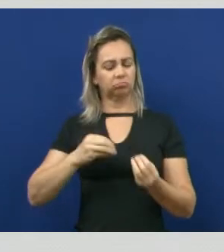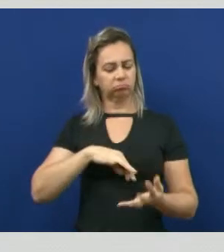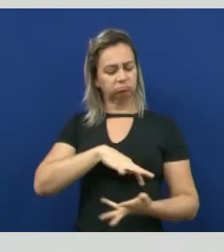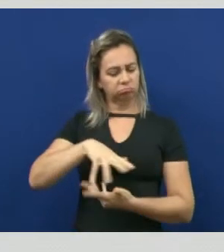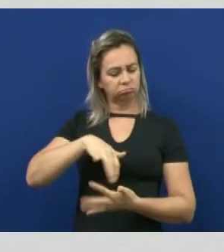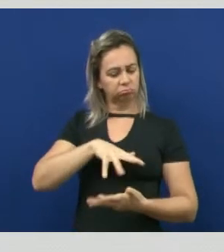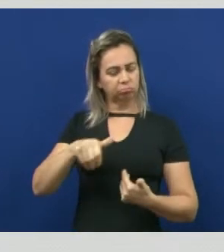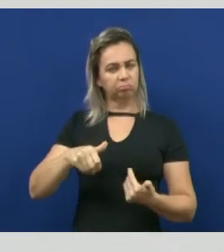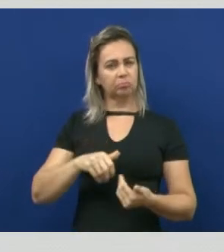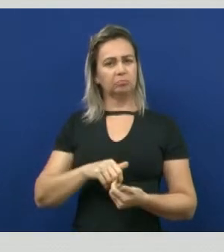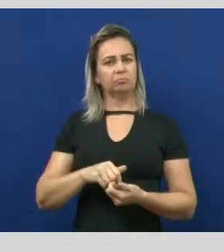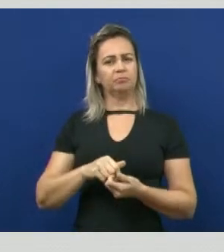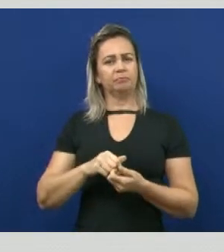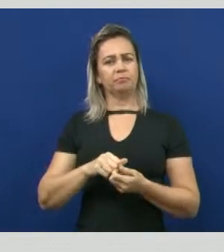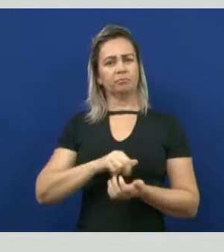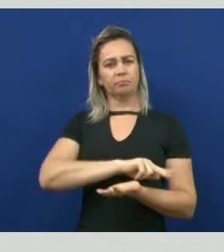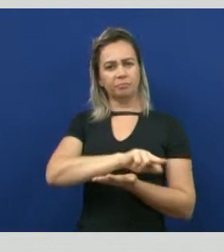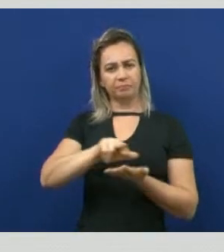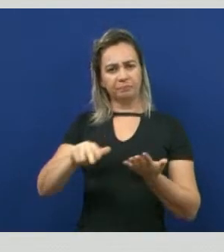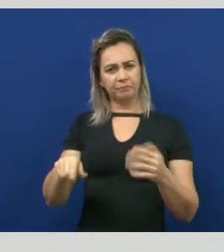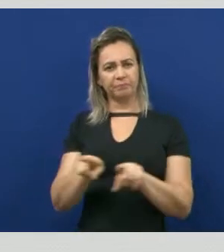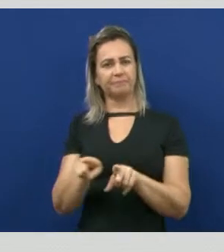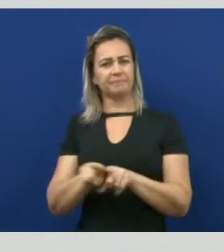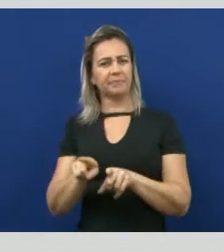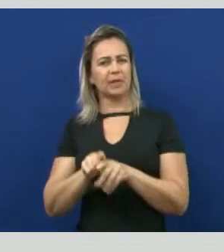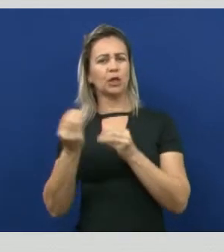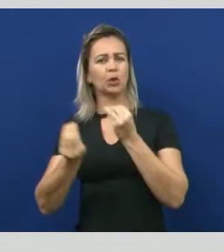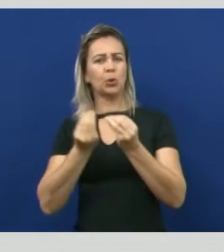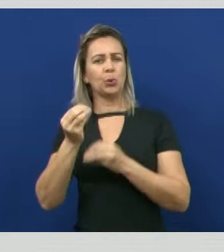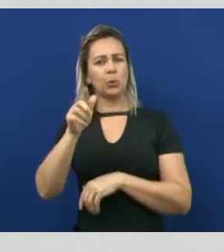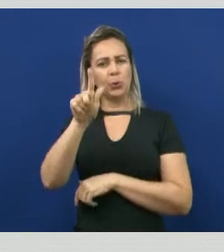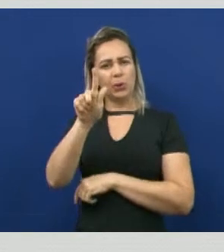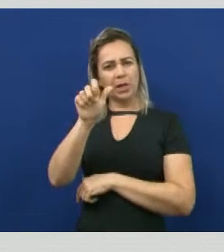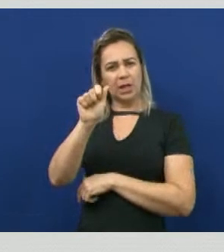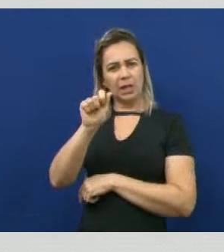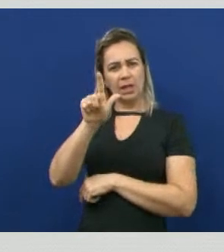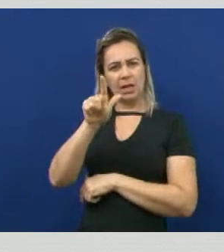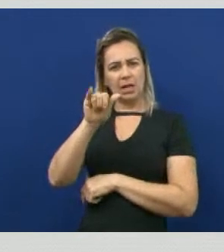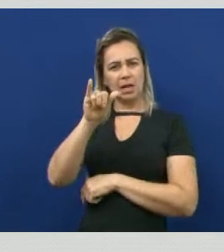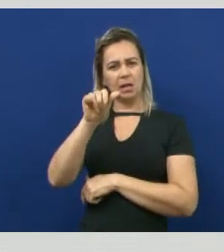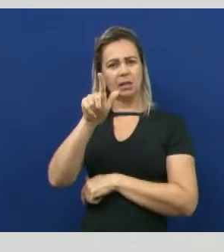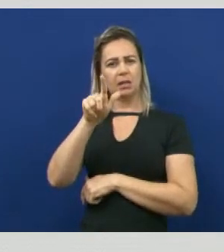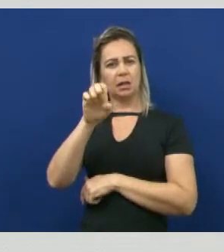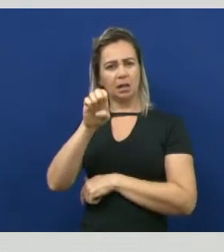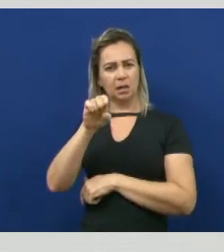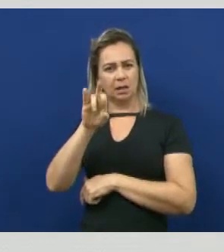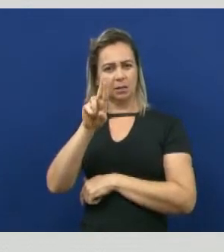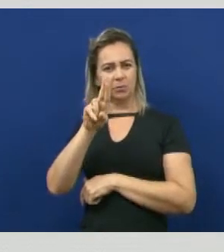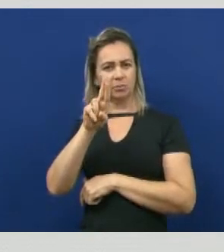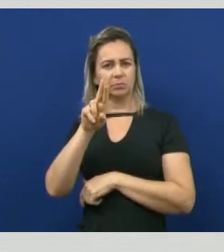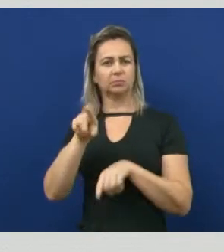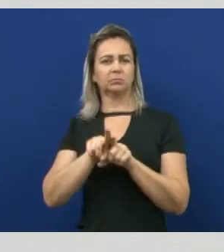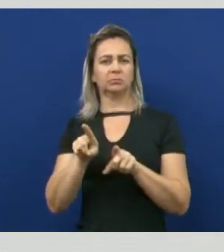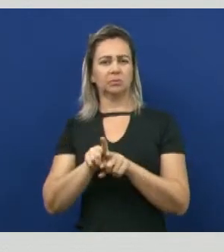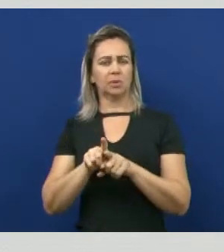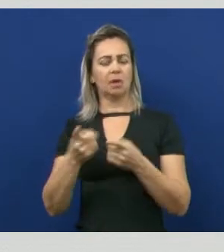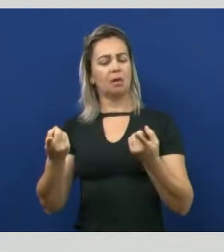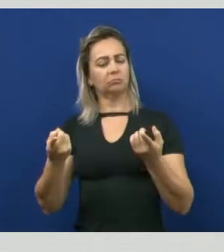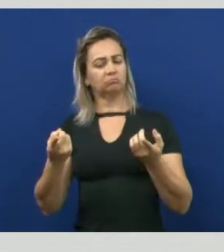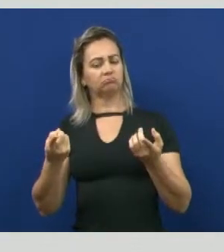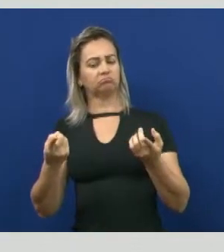céu, certo? Para Galileu, ele defendia as ideias de Copérnico, então ele comungava com as suas